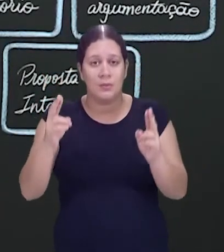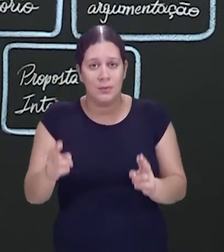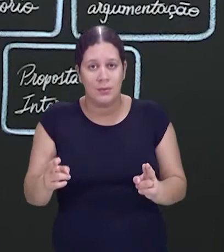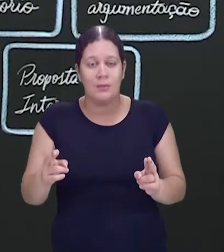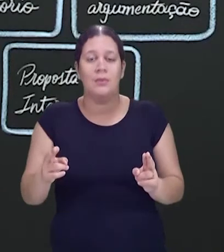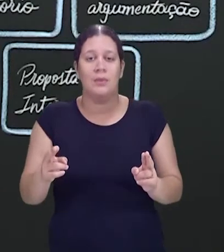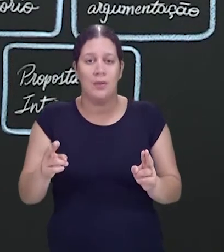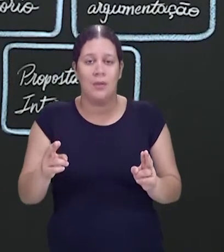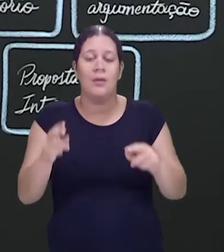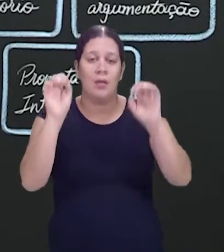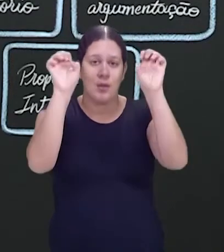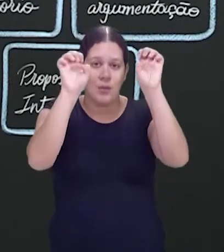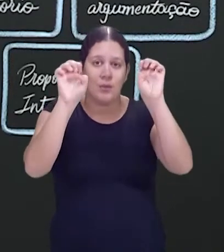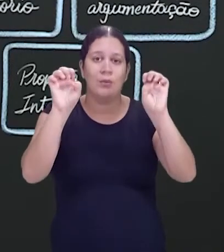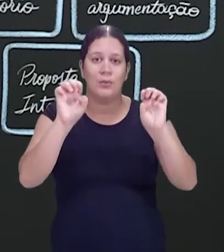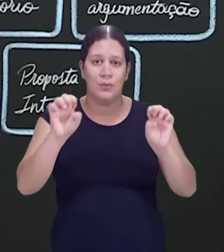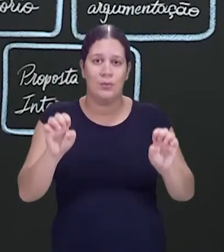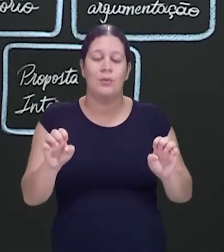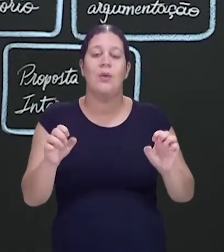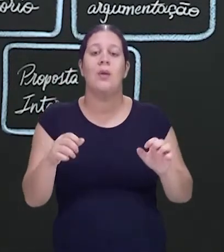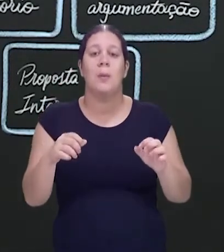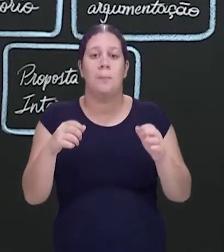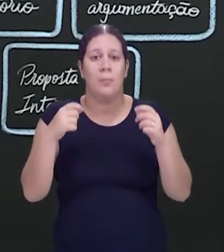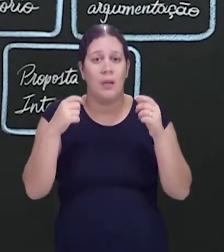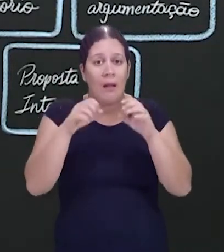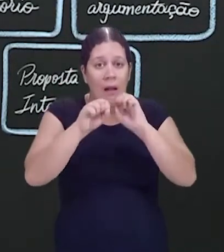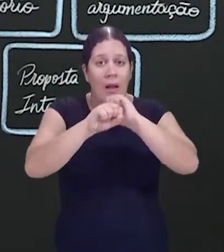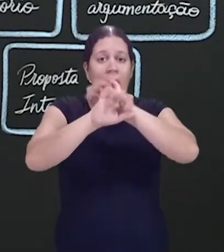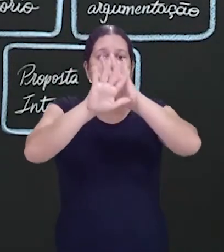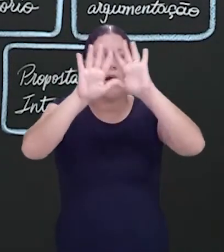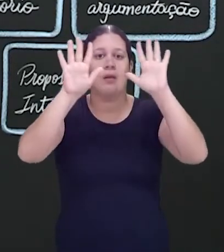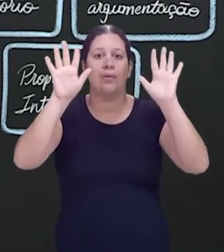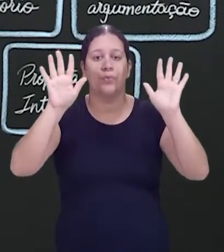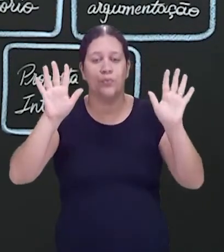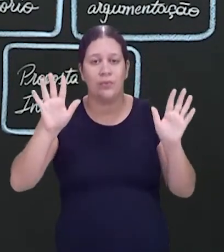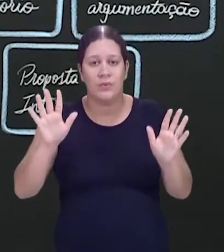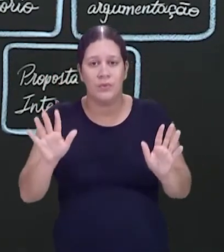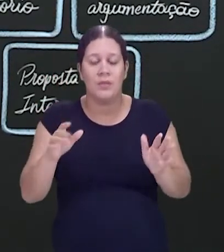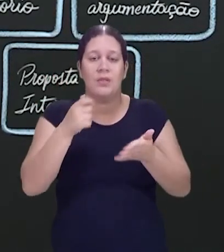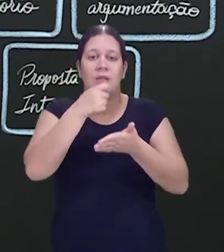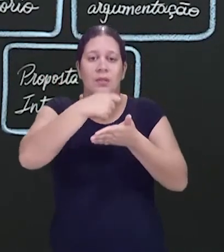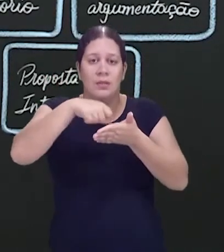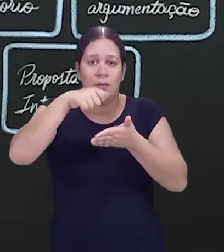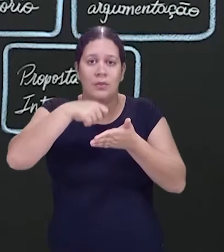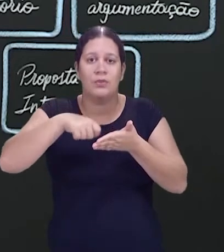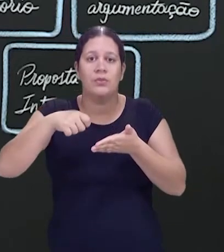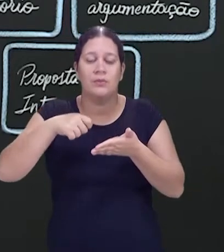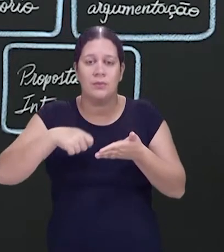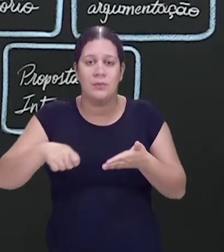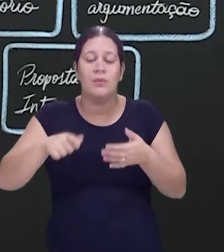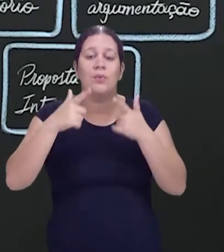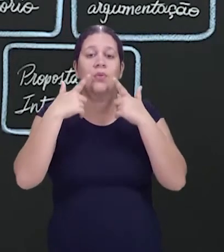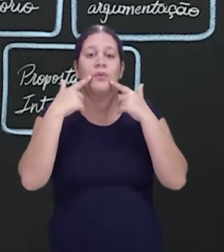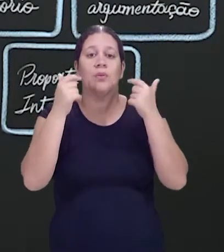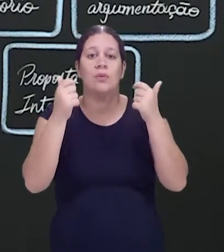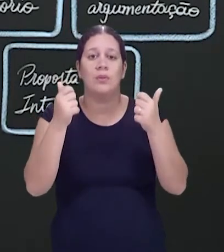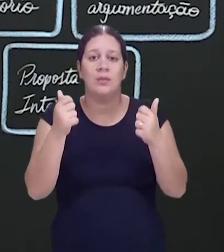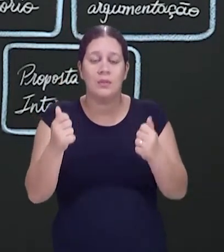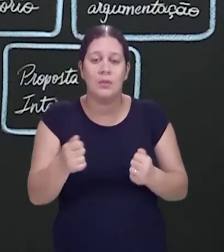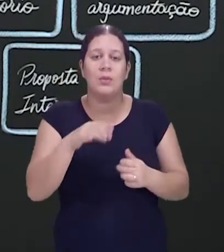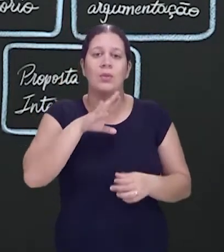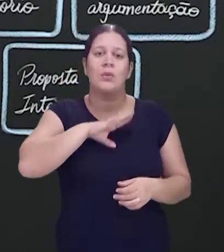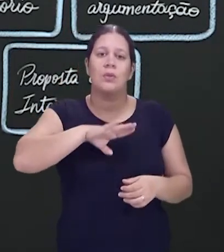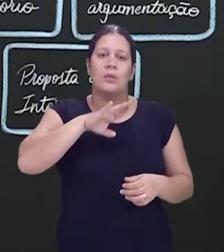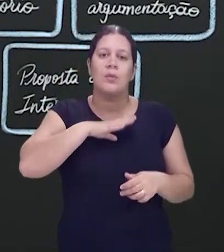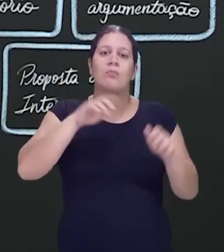norma culta, escrever tudo corretamente e ao mesmo tempo de modo claro, ou seja, escrever uma linguagem, escrever uma língua, escrever